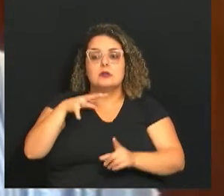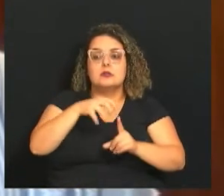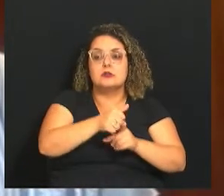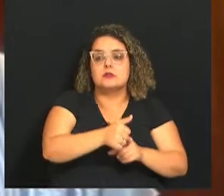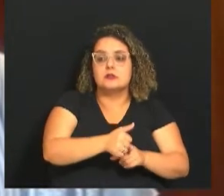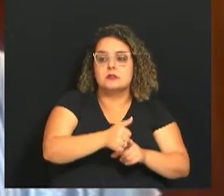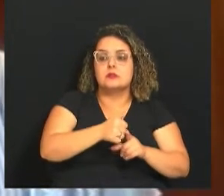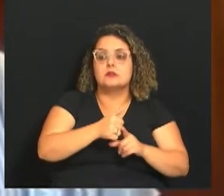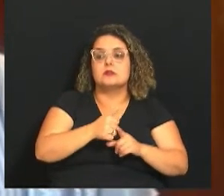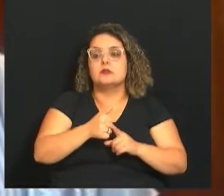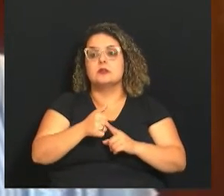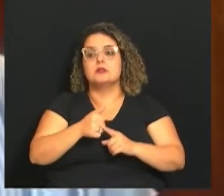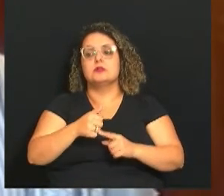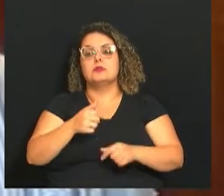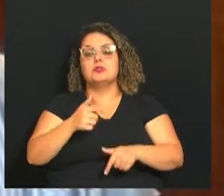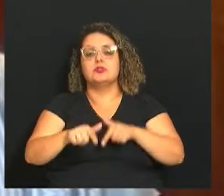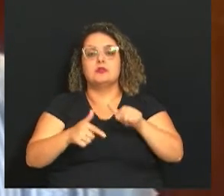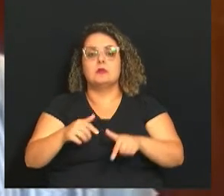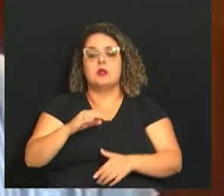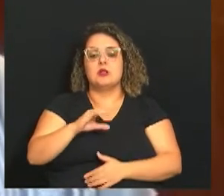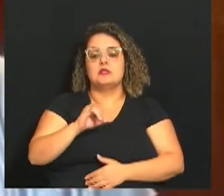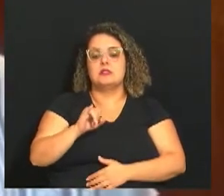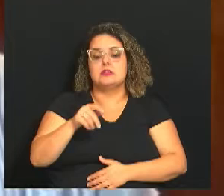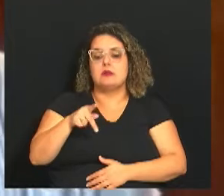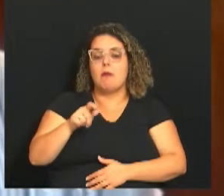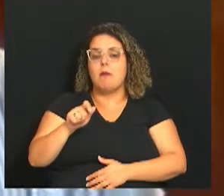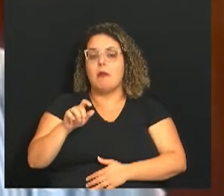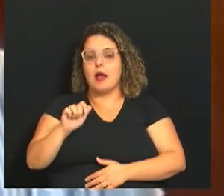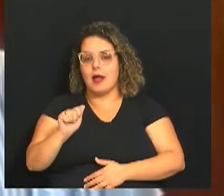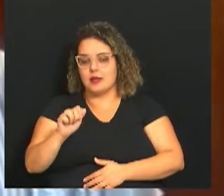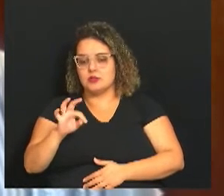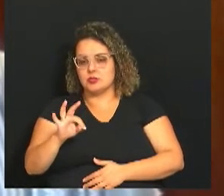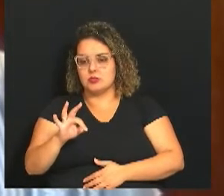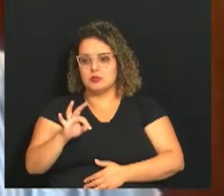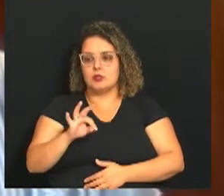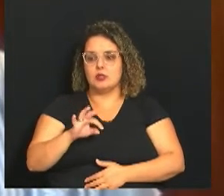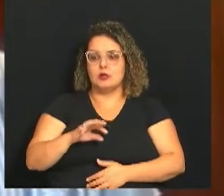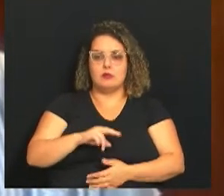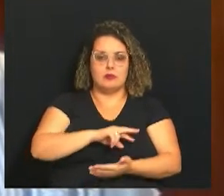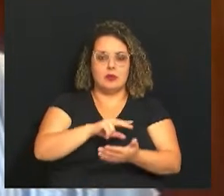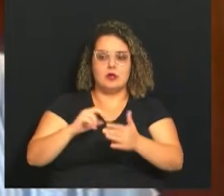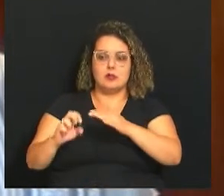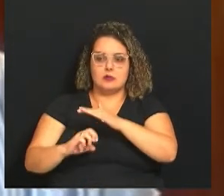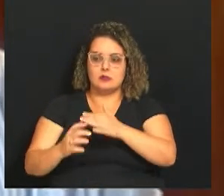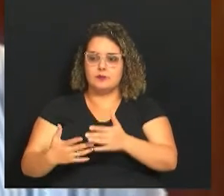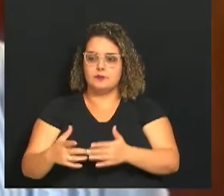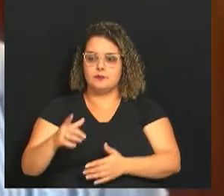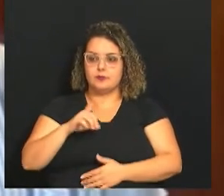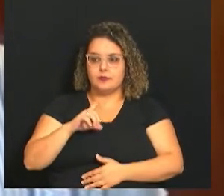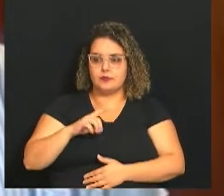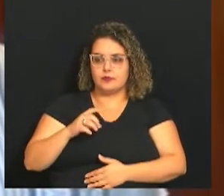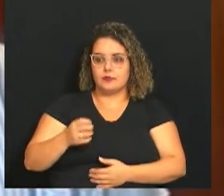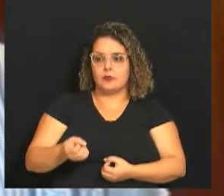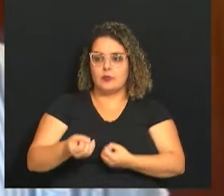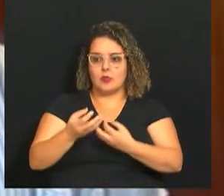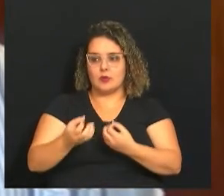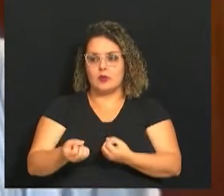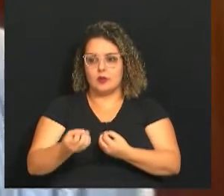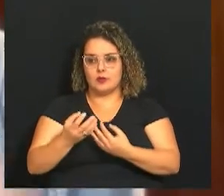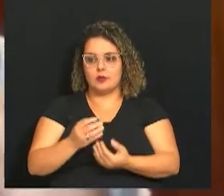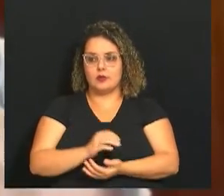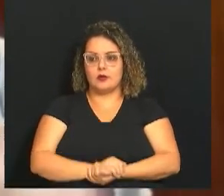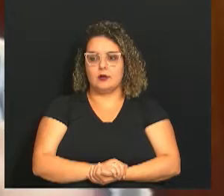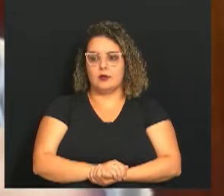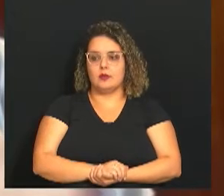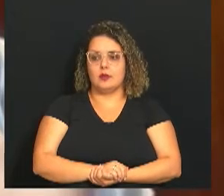famosa CIPAT, né, que várias empresas realizam. E eu tenho uma informação parece